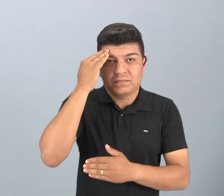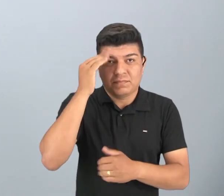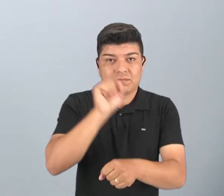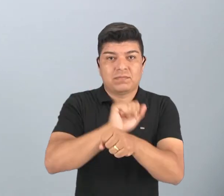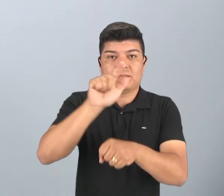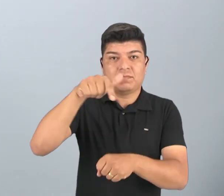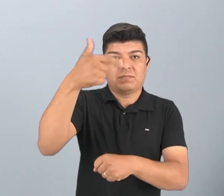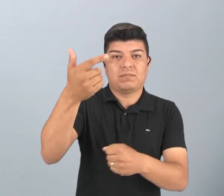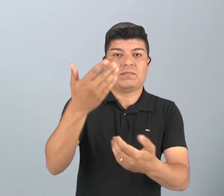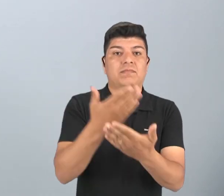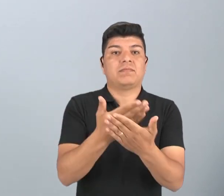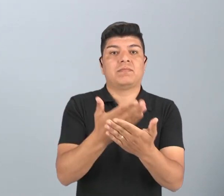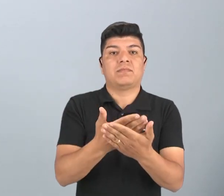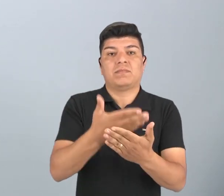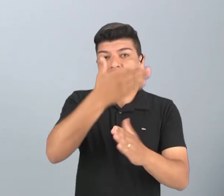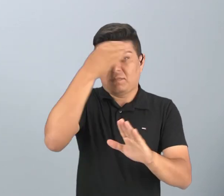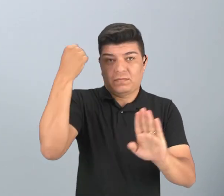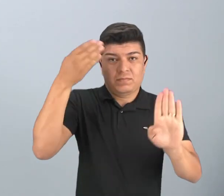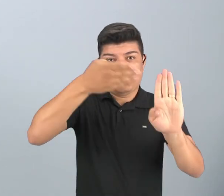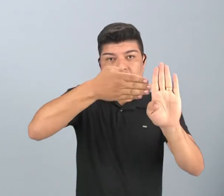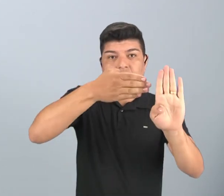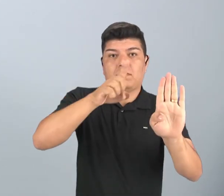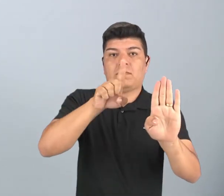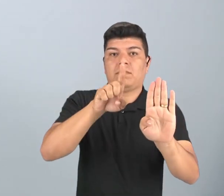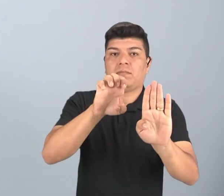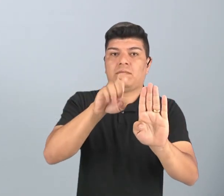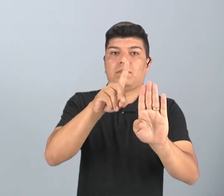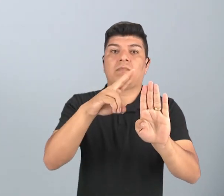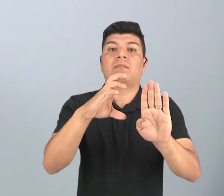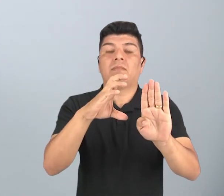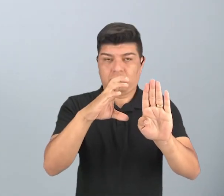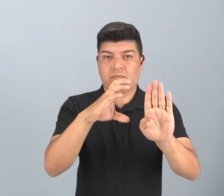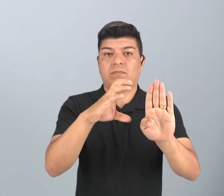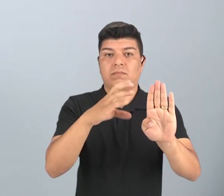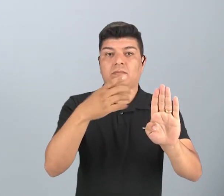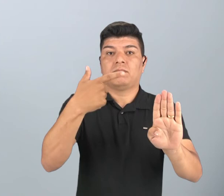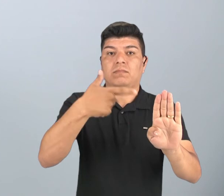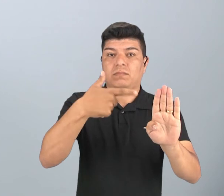na próxima aula. Não esqueça de acessar a plataforma Eduque, para